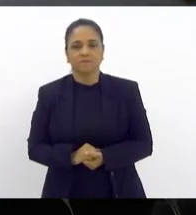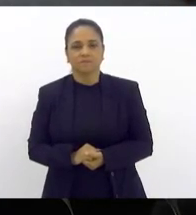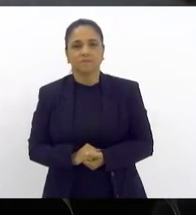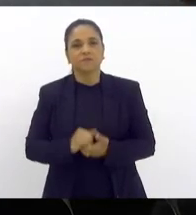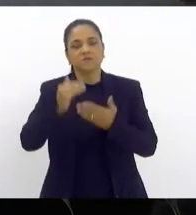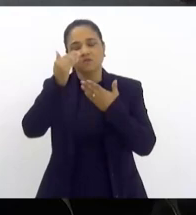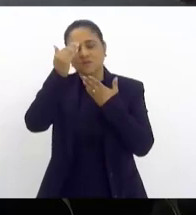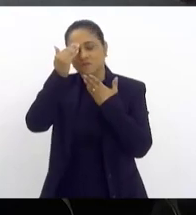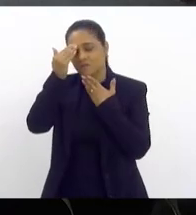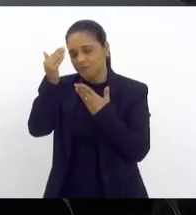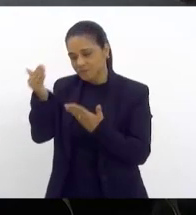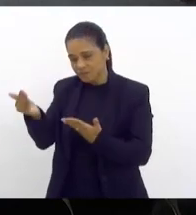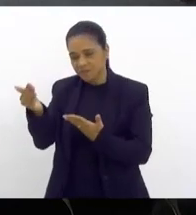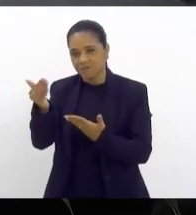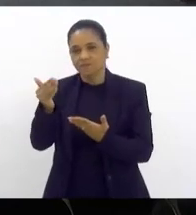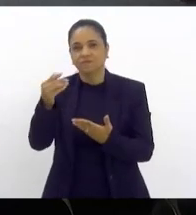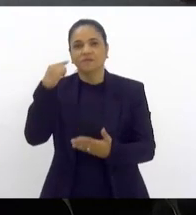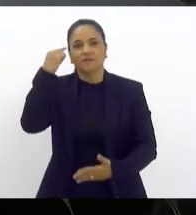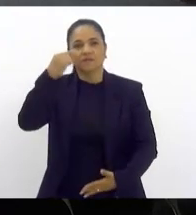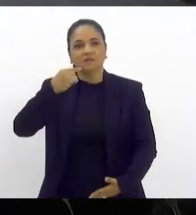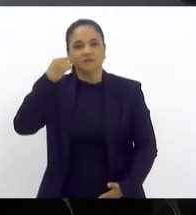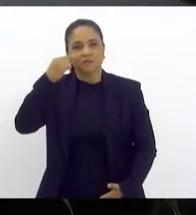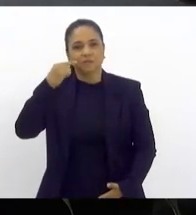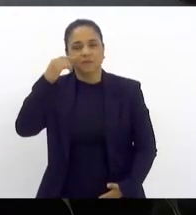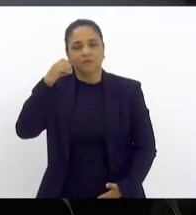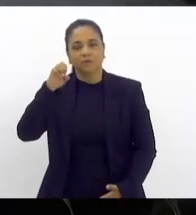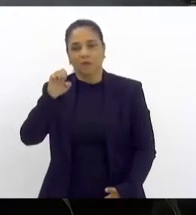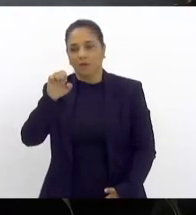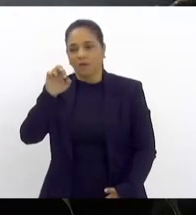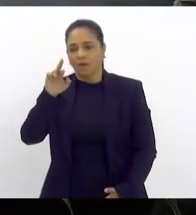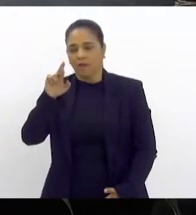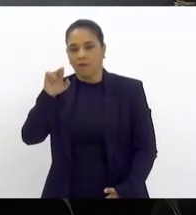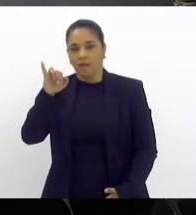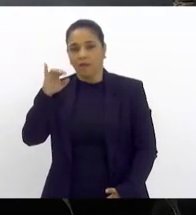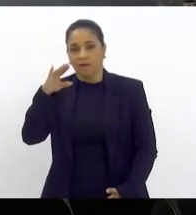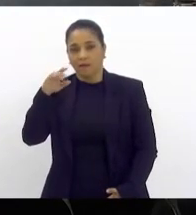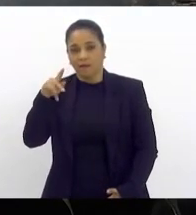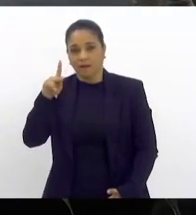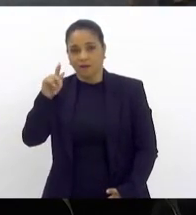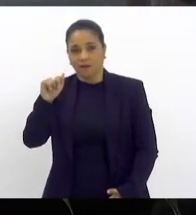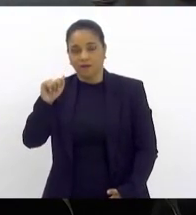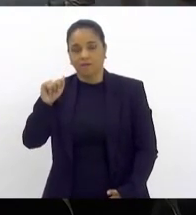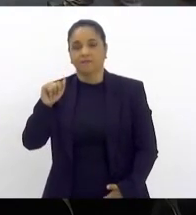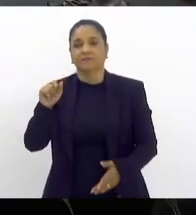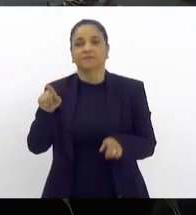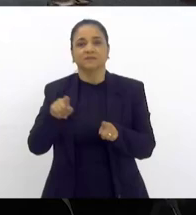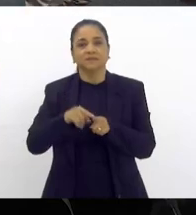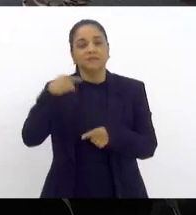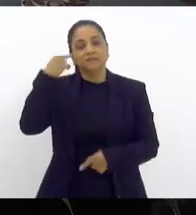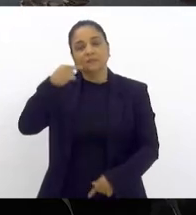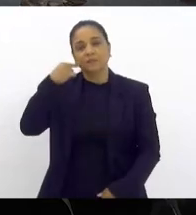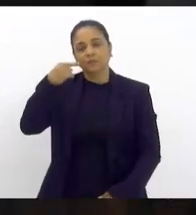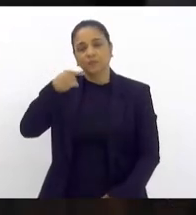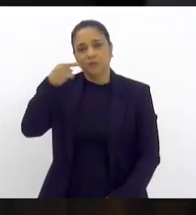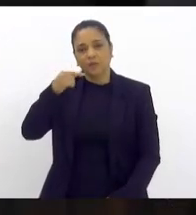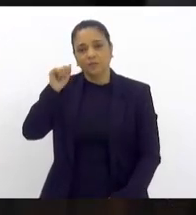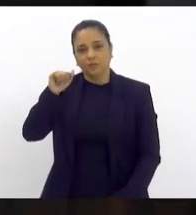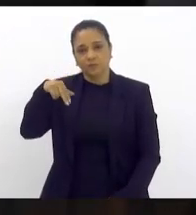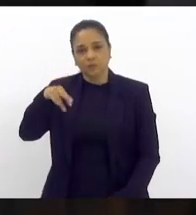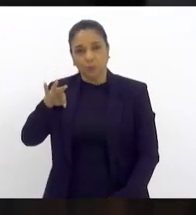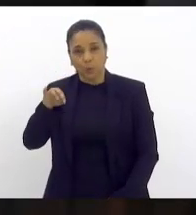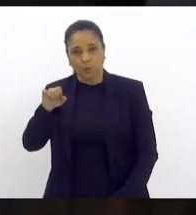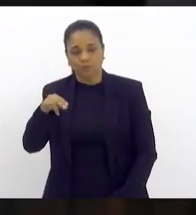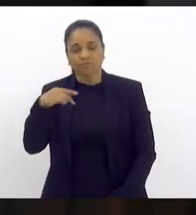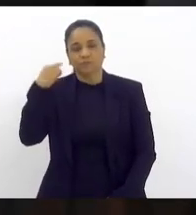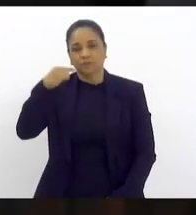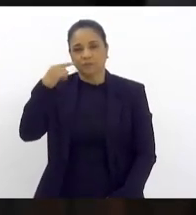Obrigada deputada Érica takemoto eputado Otoni de pai Deputado Professor